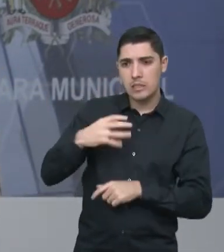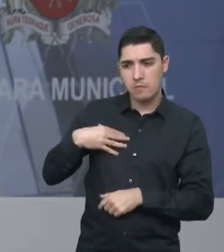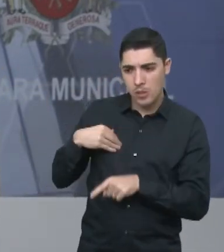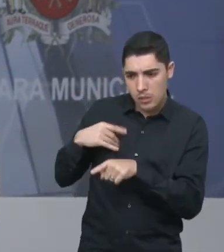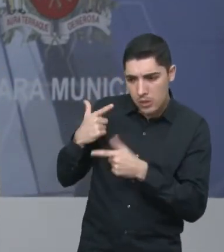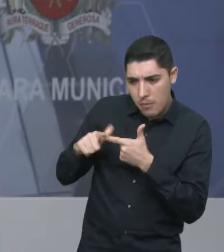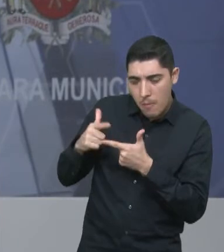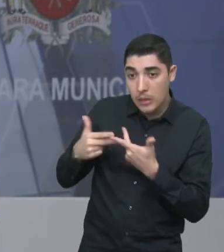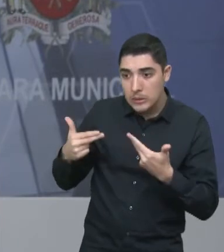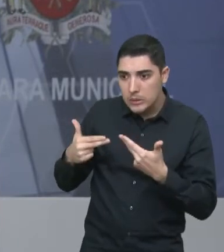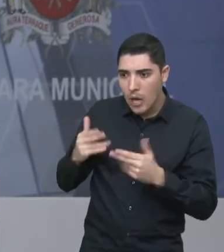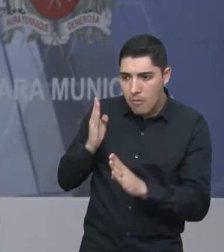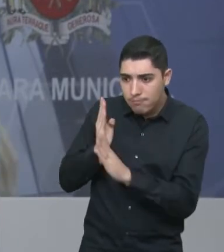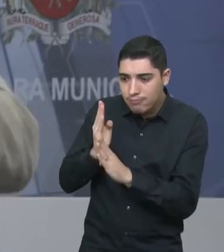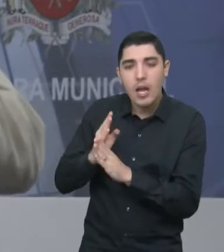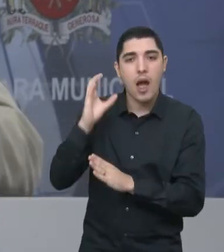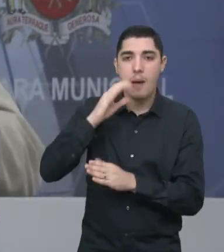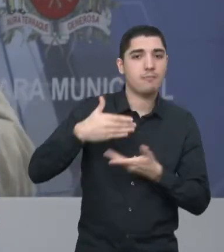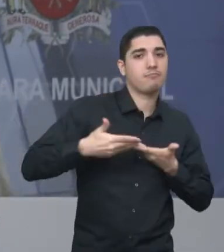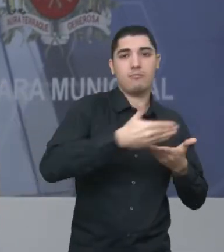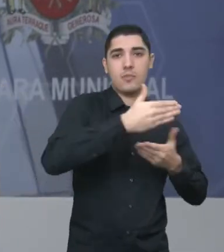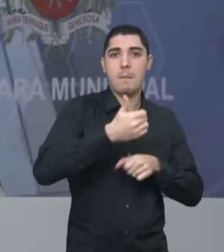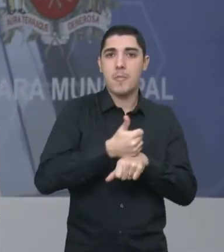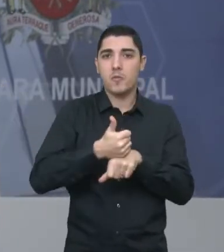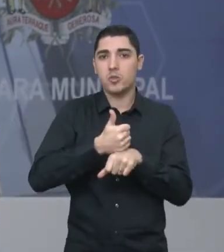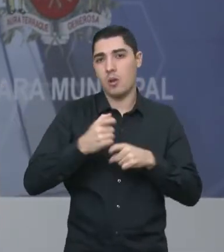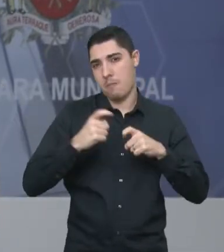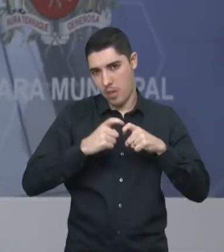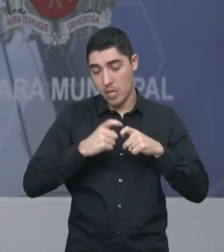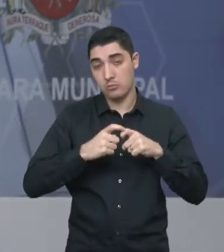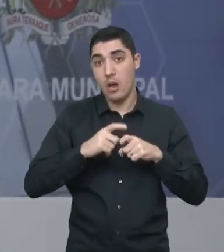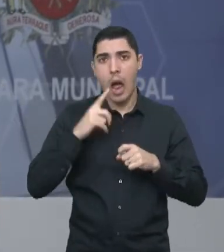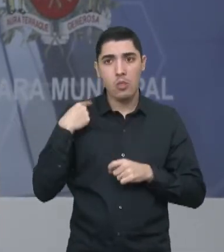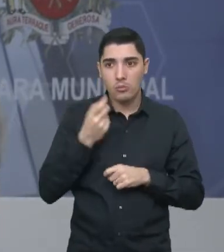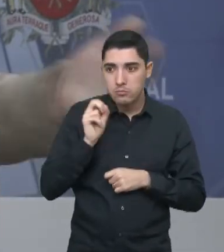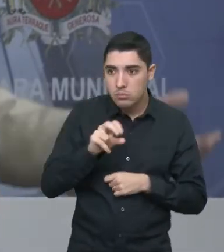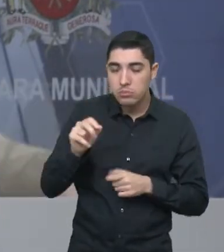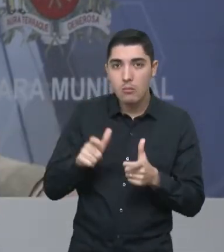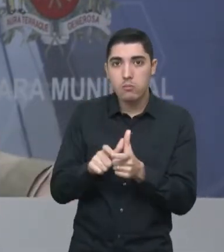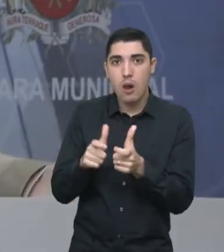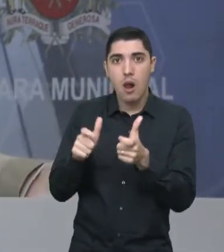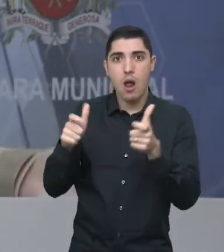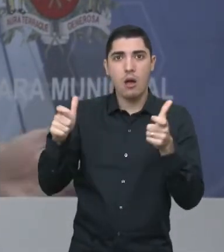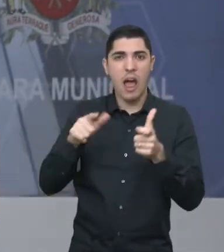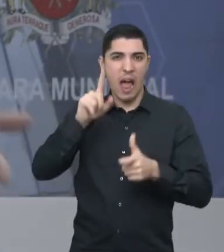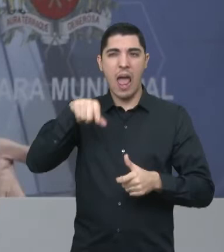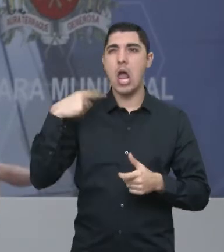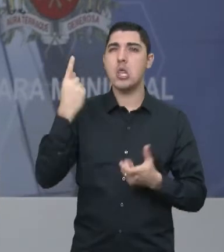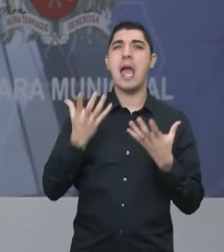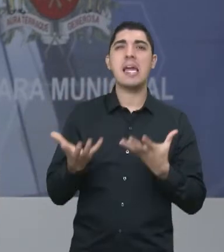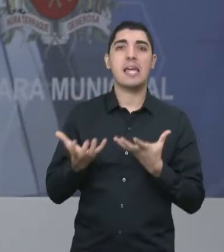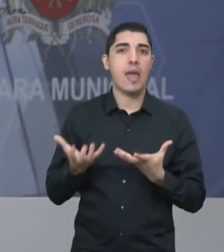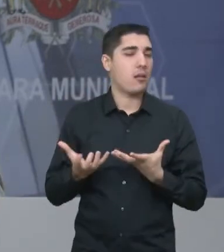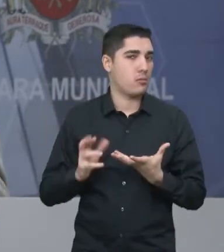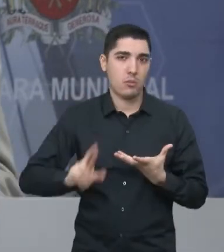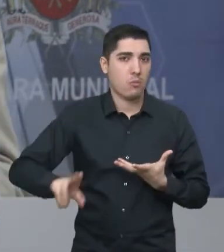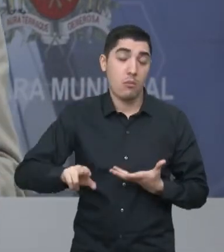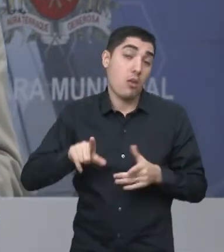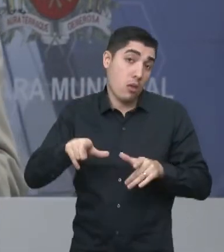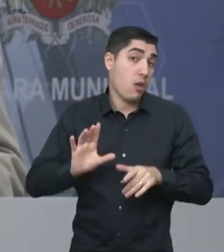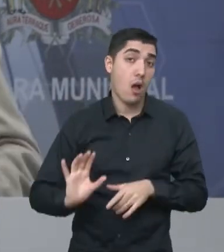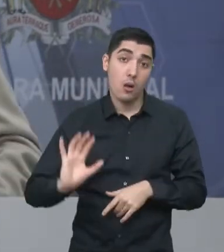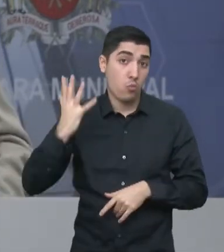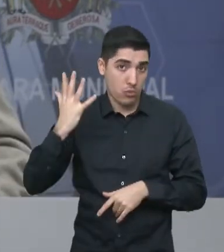rapidamente procurar um especialista, e aí você vê um número muito grande. Então, não é uma tendência, né, é um fato. Faltou